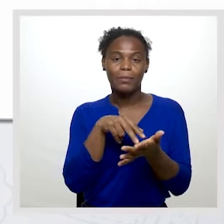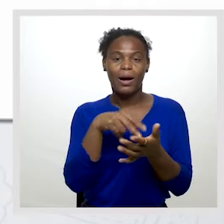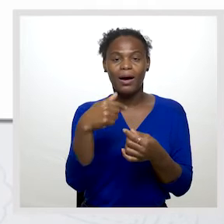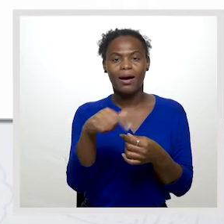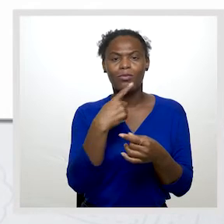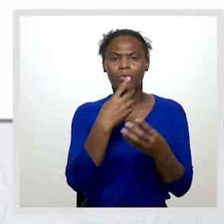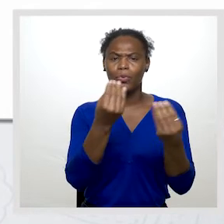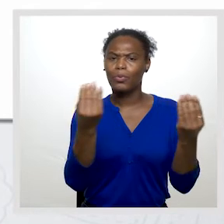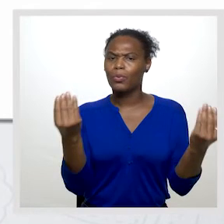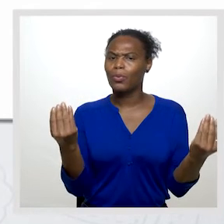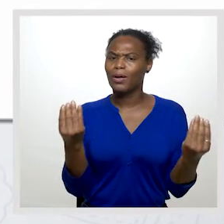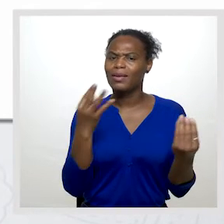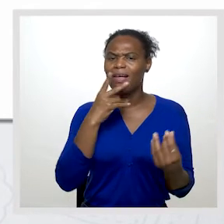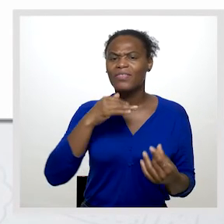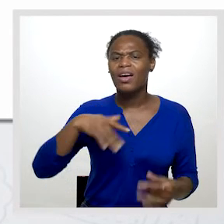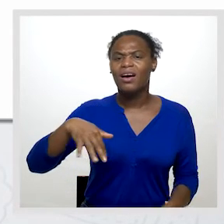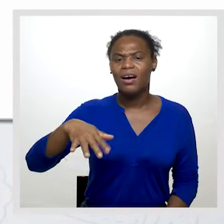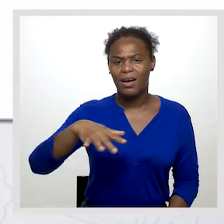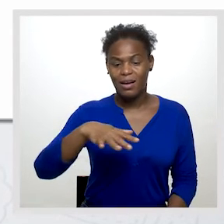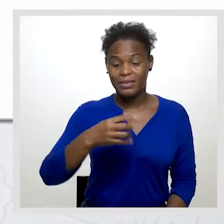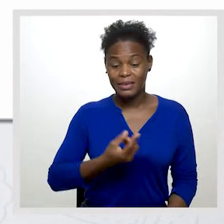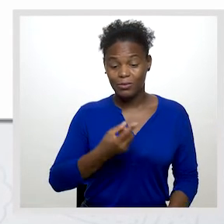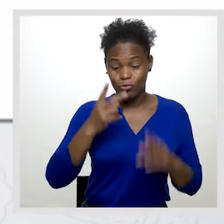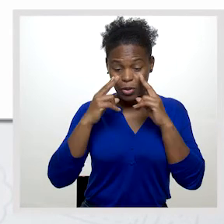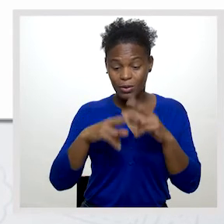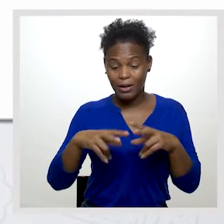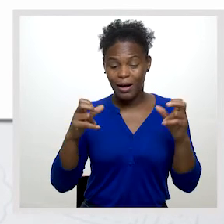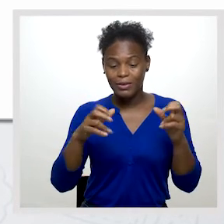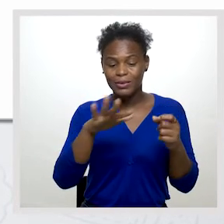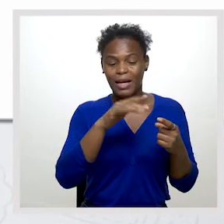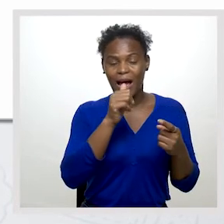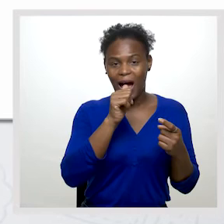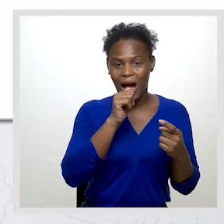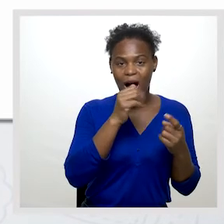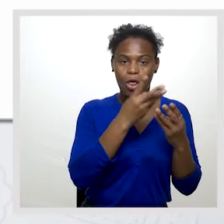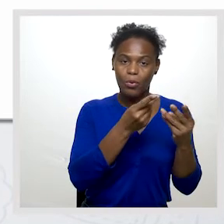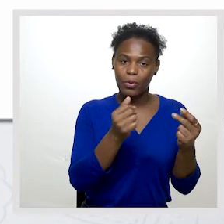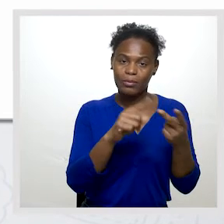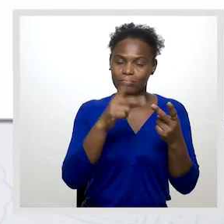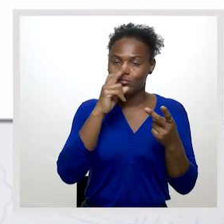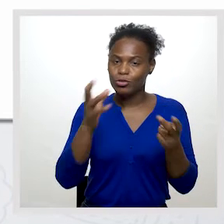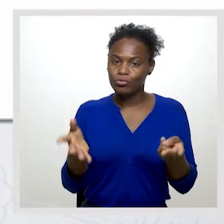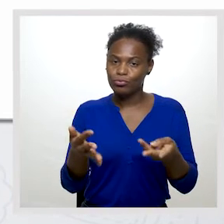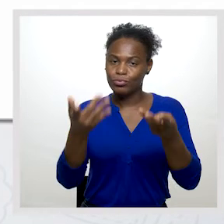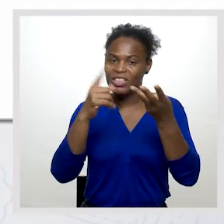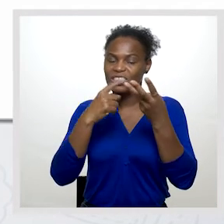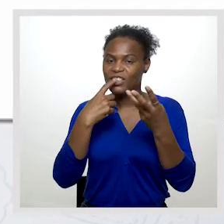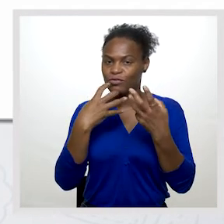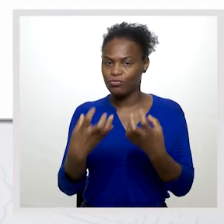em grande quantidade na superfície terrestre, sendo encontrada nos estados líquidos, gasosos e sólidos.